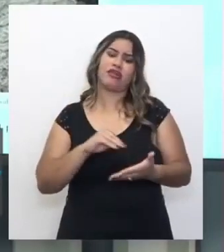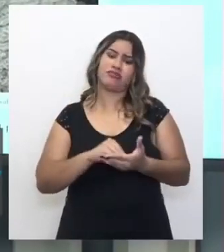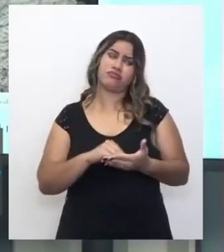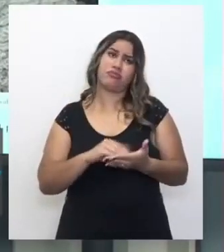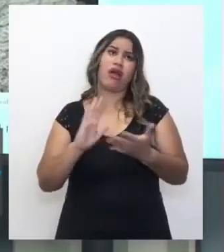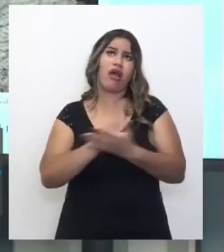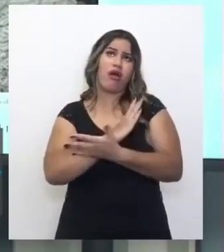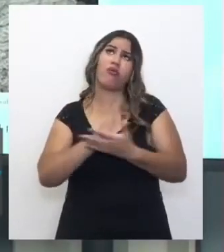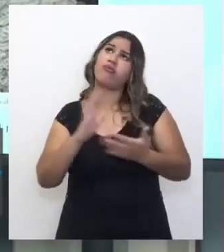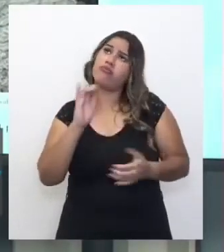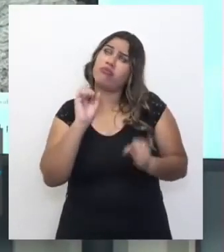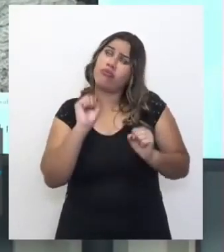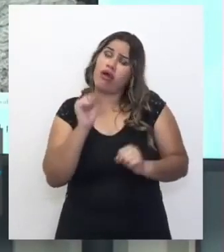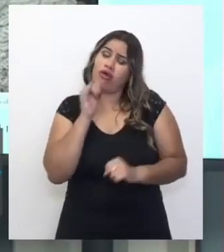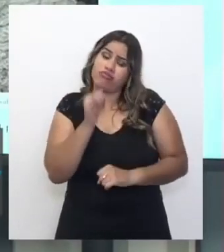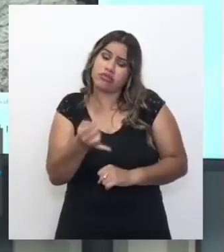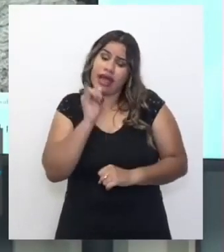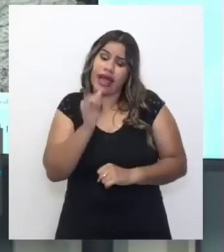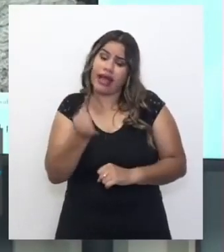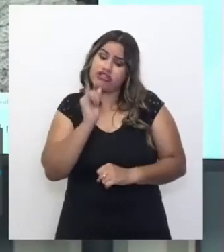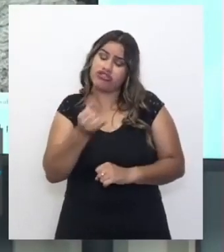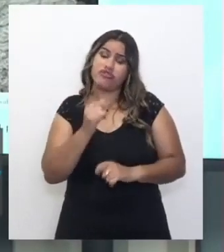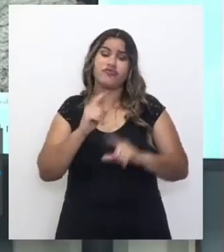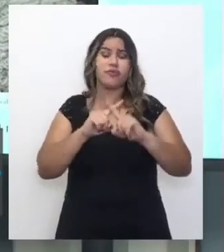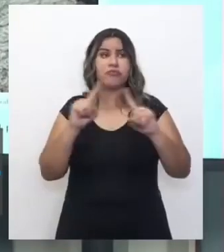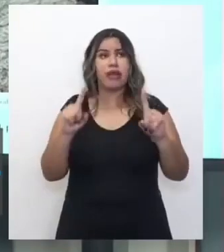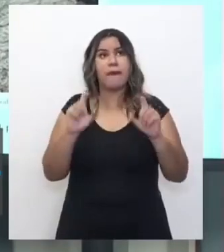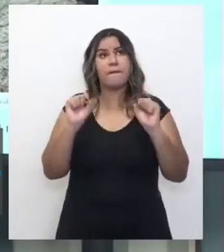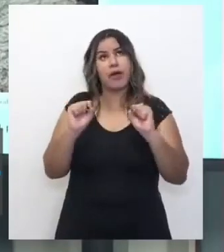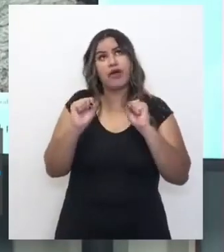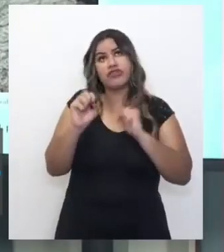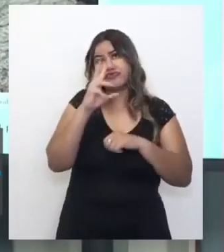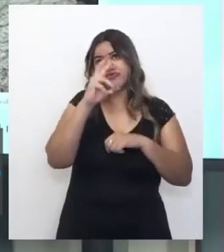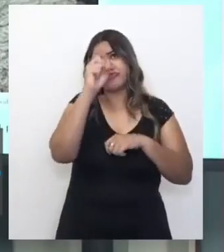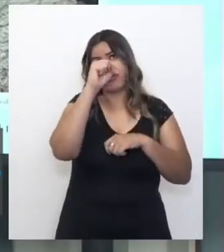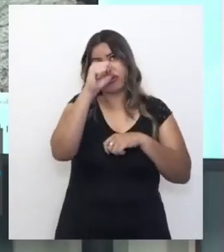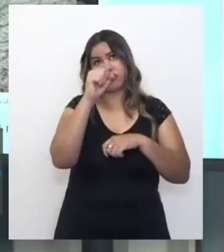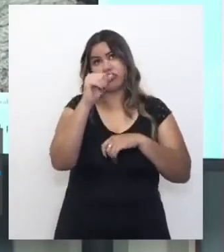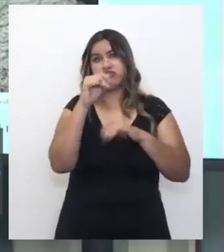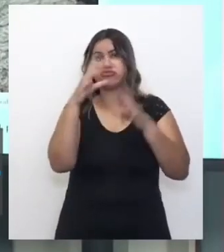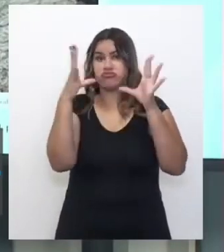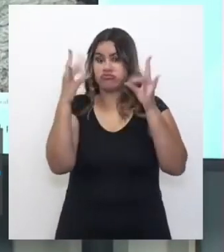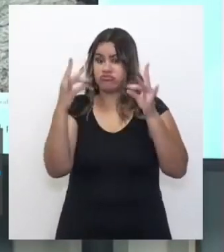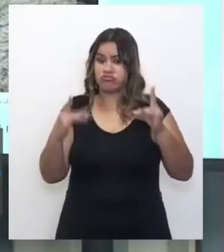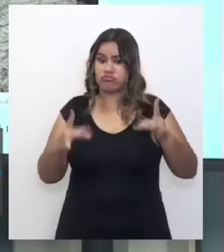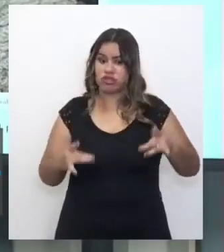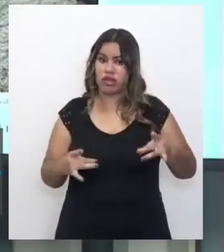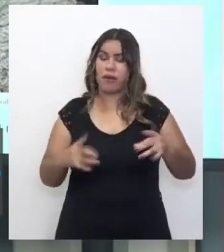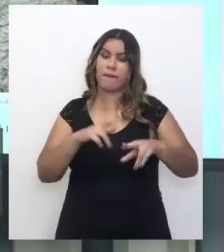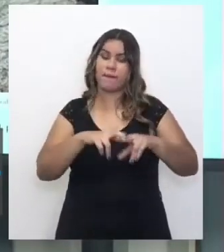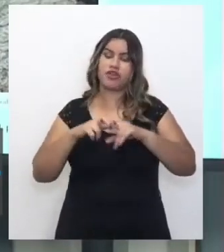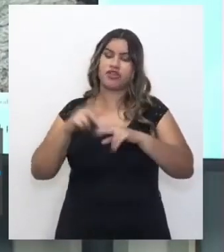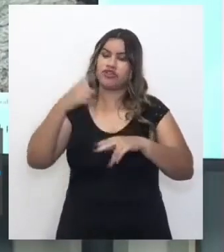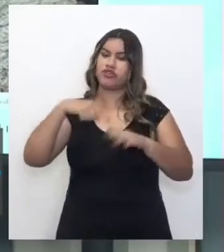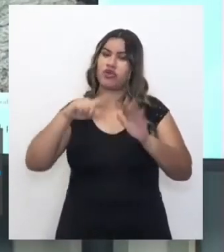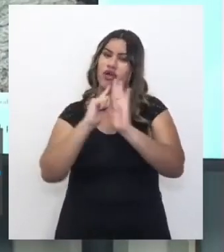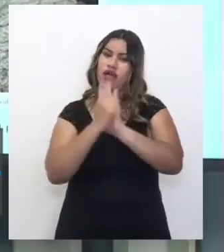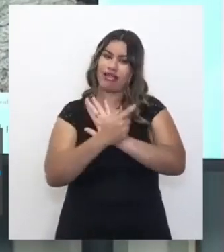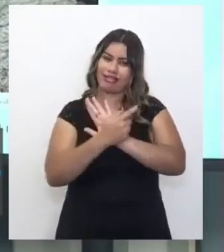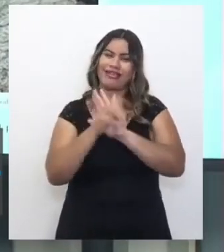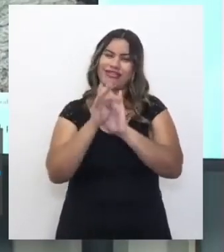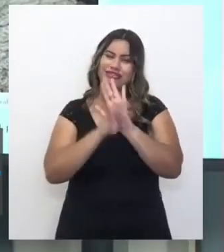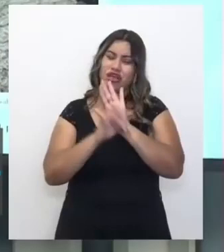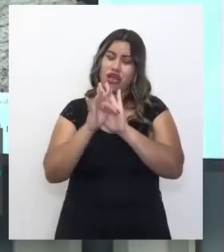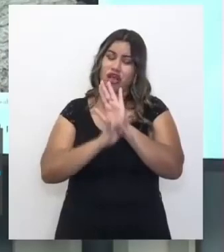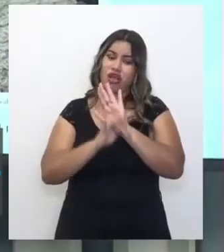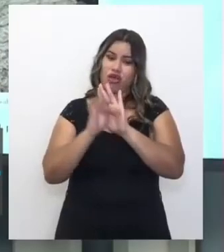narrativos, né? Mas que têm uma certa predominância descritiva. Então é isso que a gente tem que analisar nessa questão dos gêneros textuais. Eles nem sempre são 100%